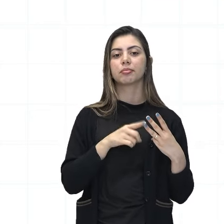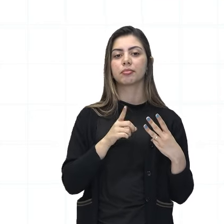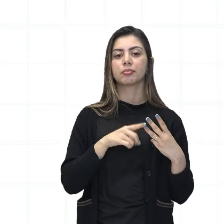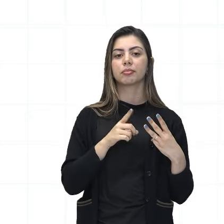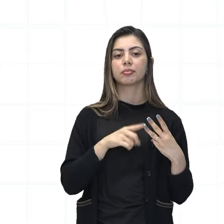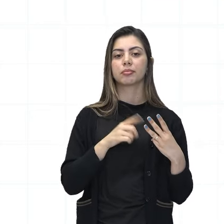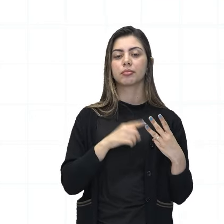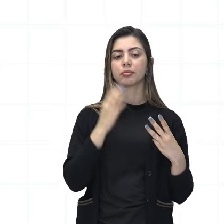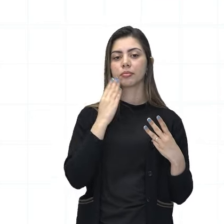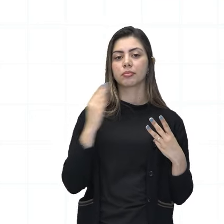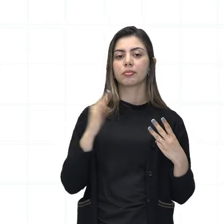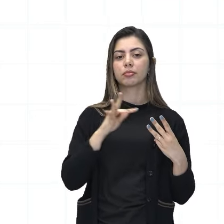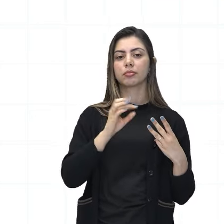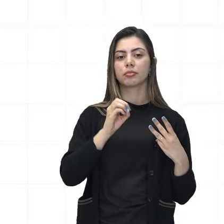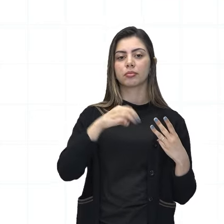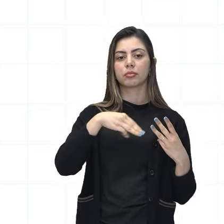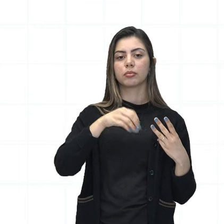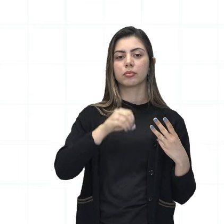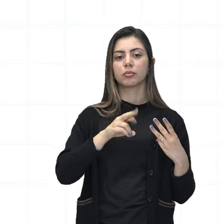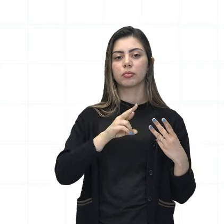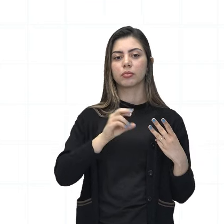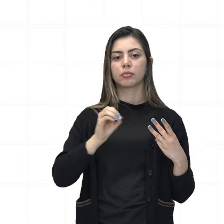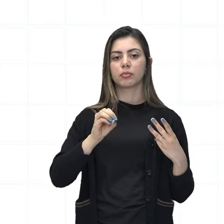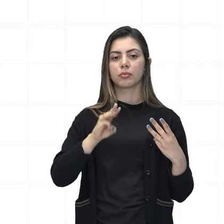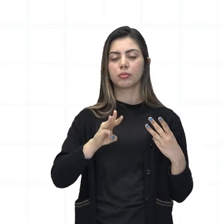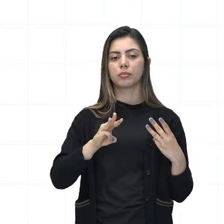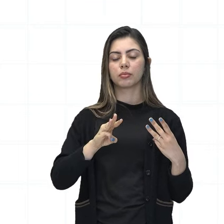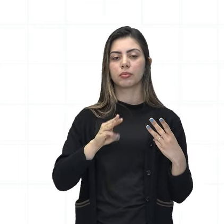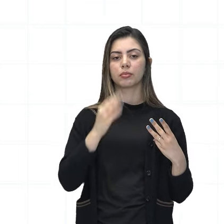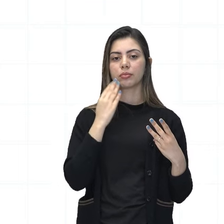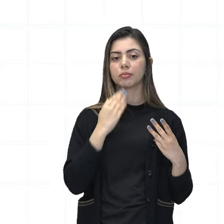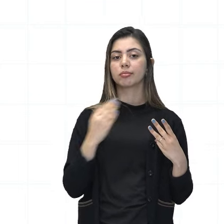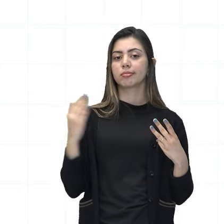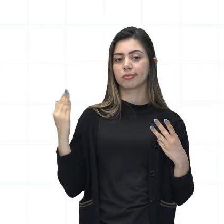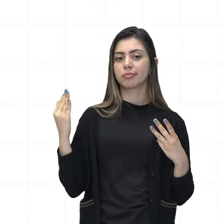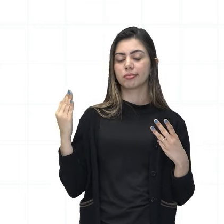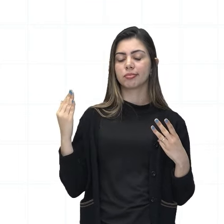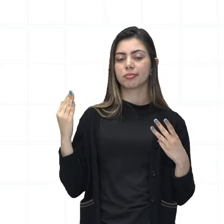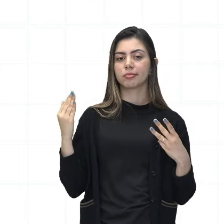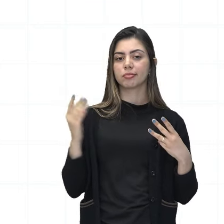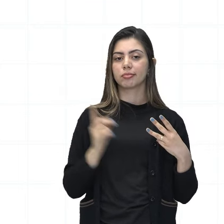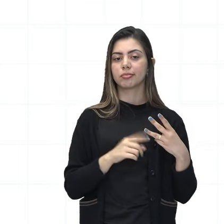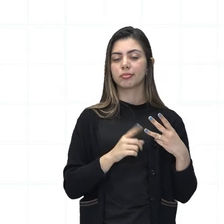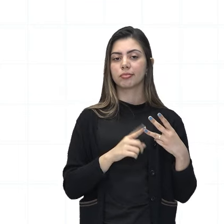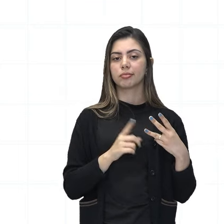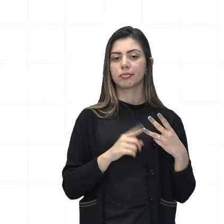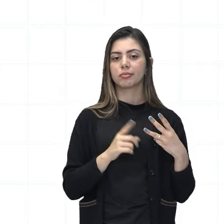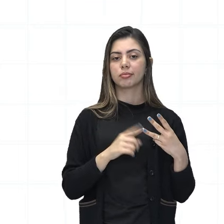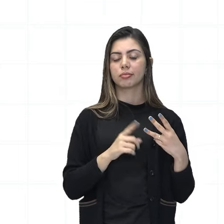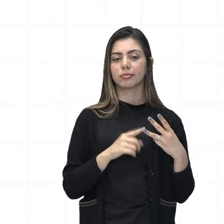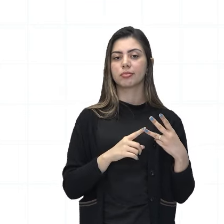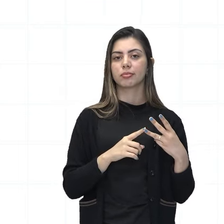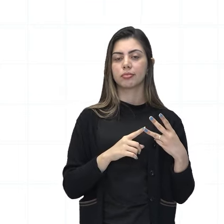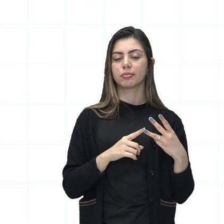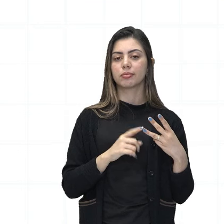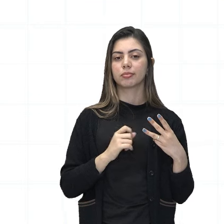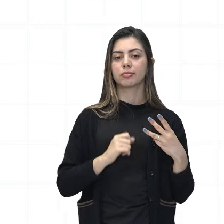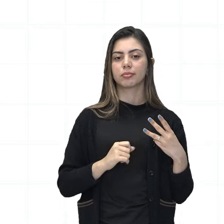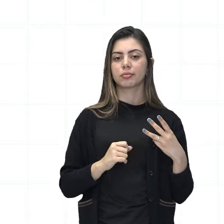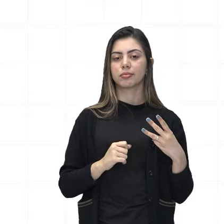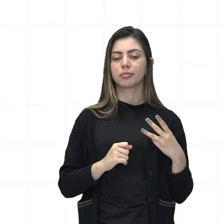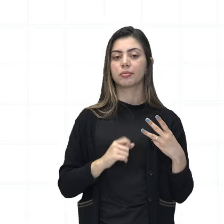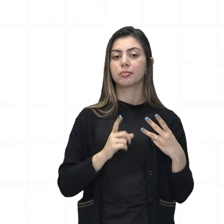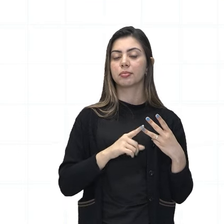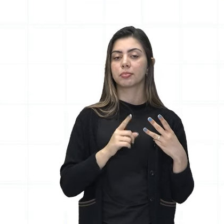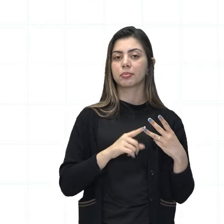também a palavra tomorrow. Tomorrow. Tomorrow.